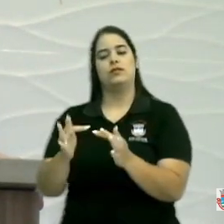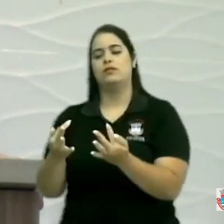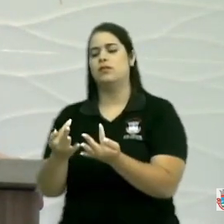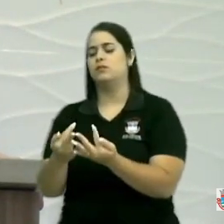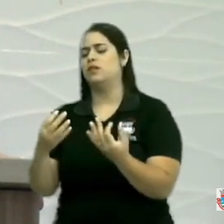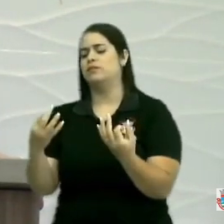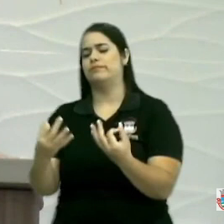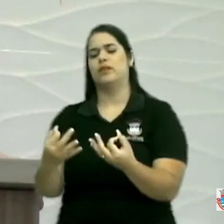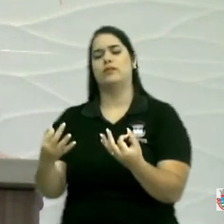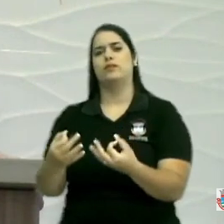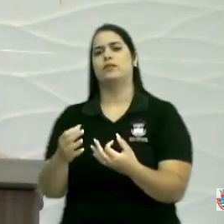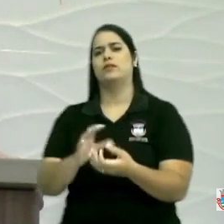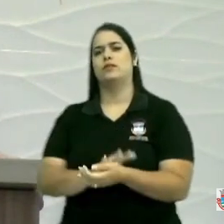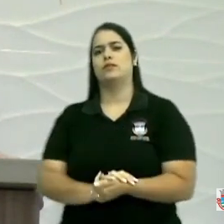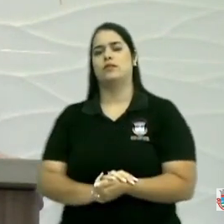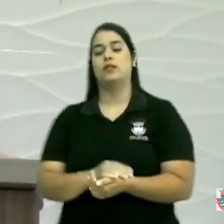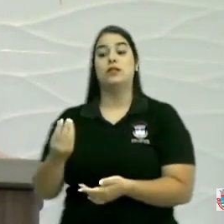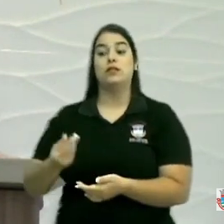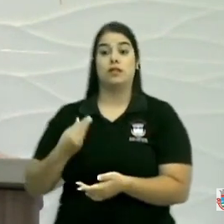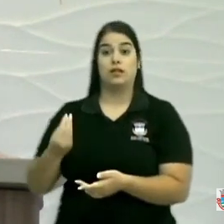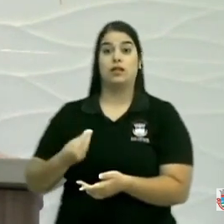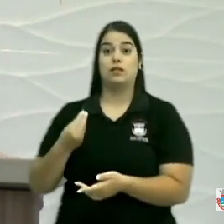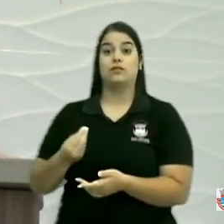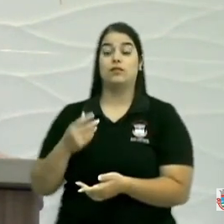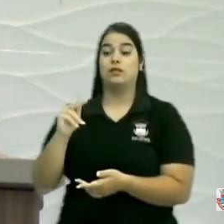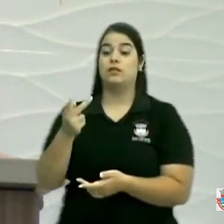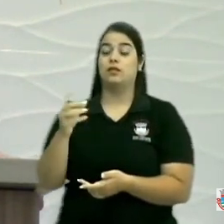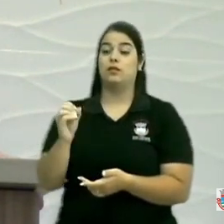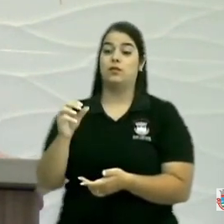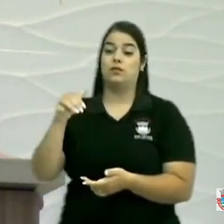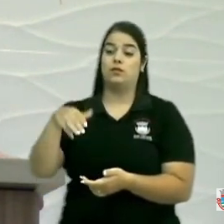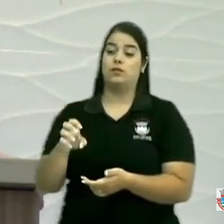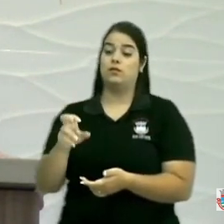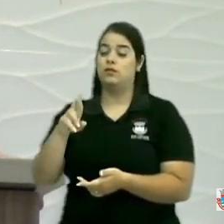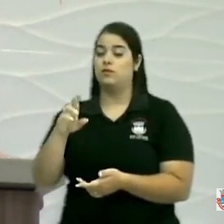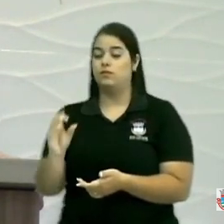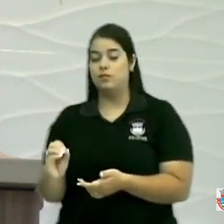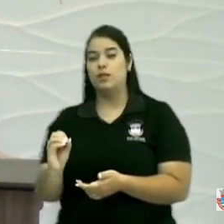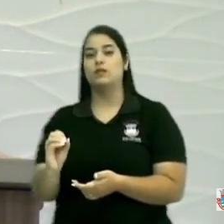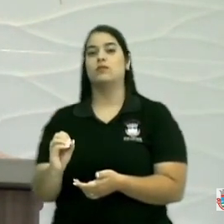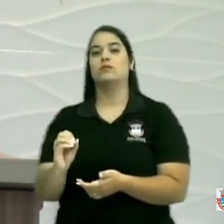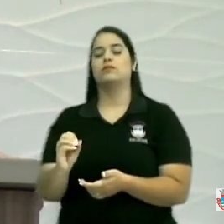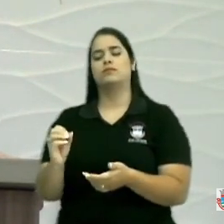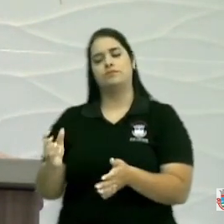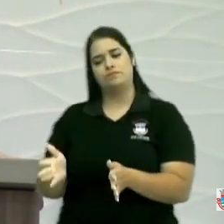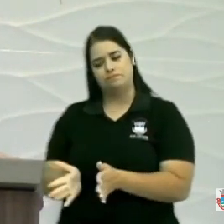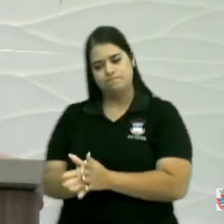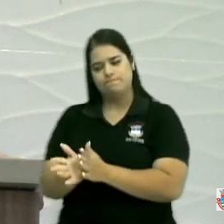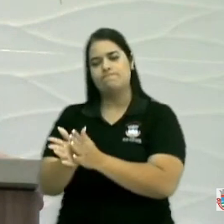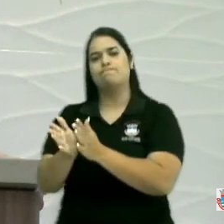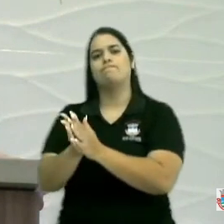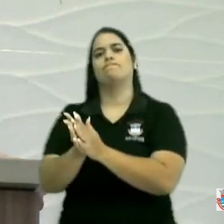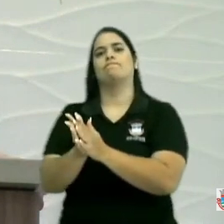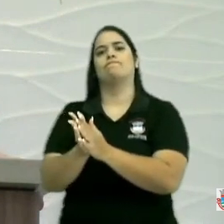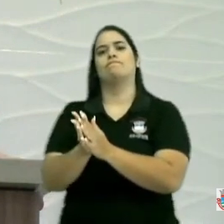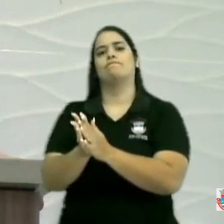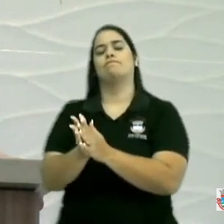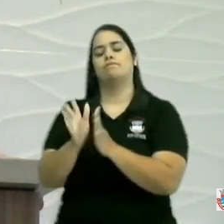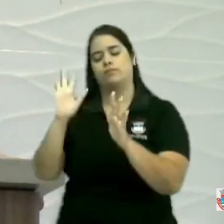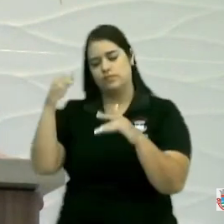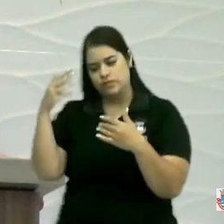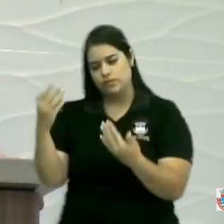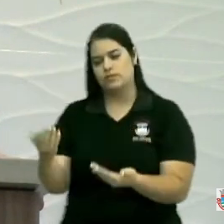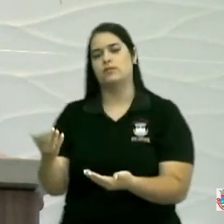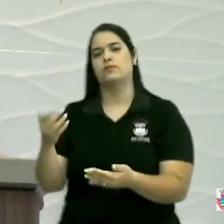Mota. E a figura de Homero representava muito bem tudo isso, e eu quero aqui prestar essa homenagem a Homero, colocar